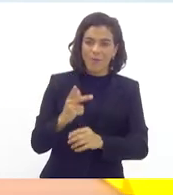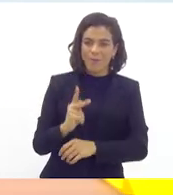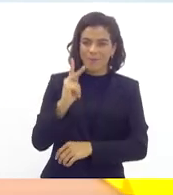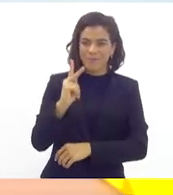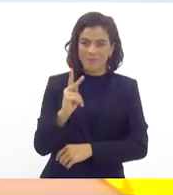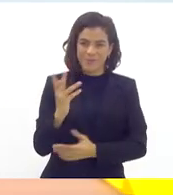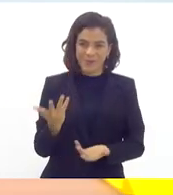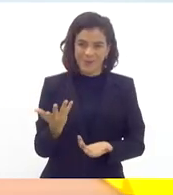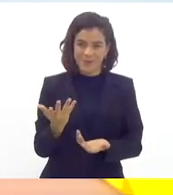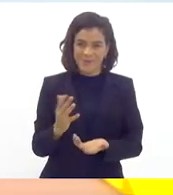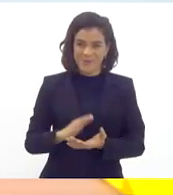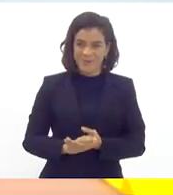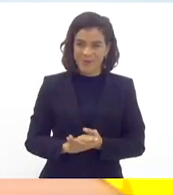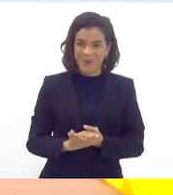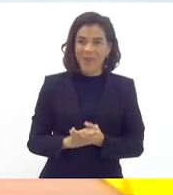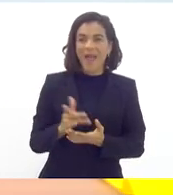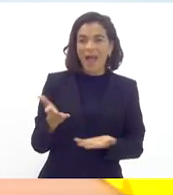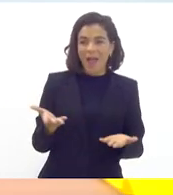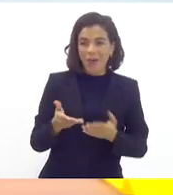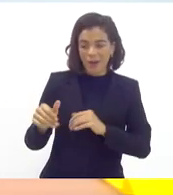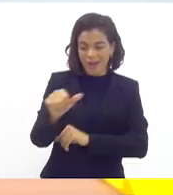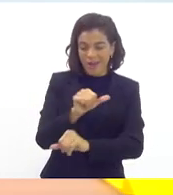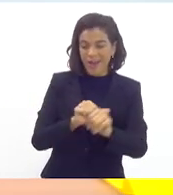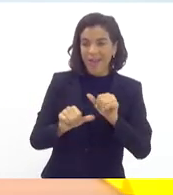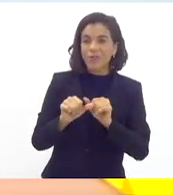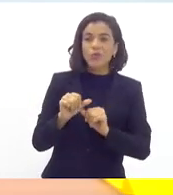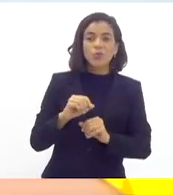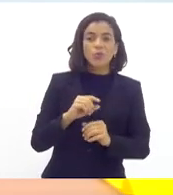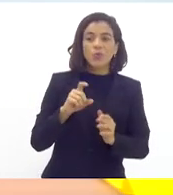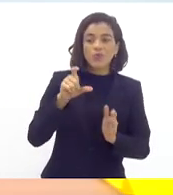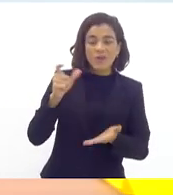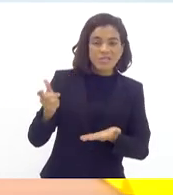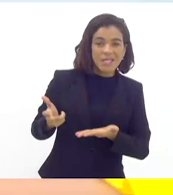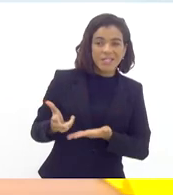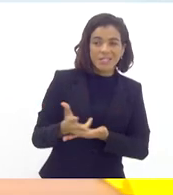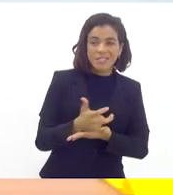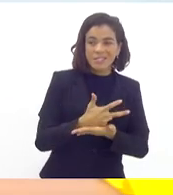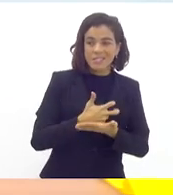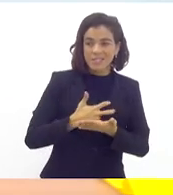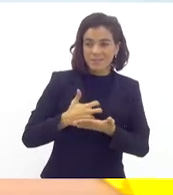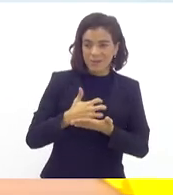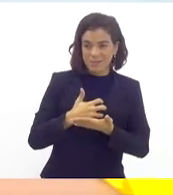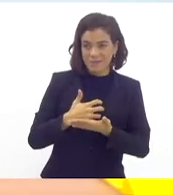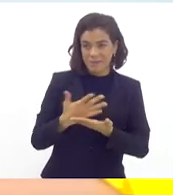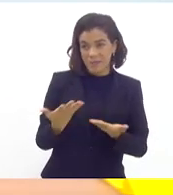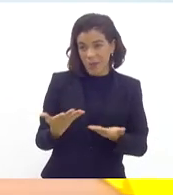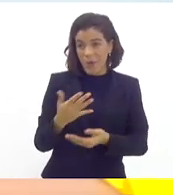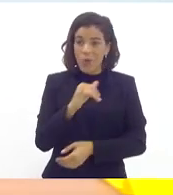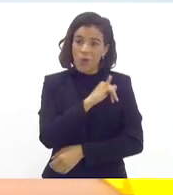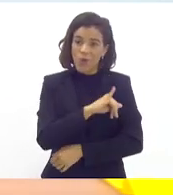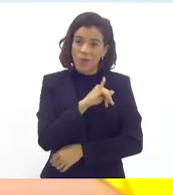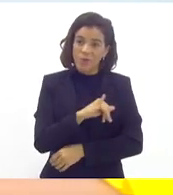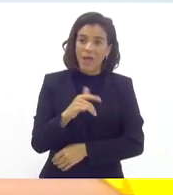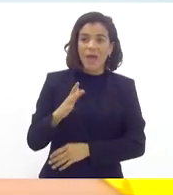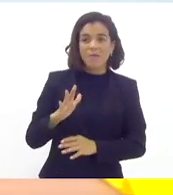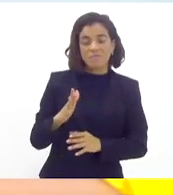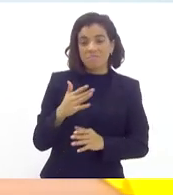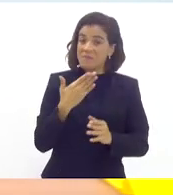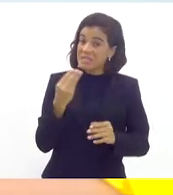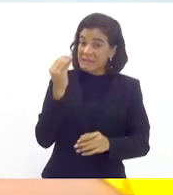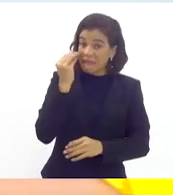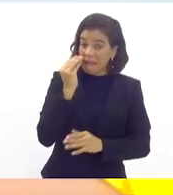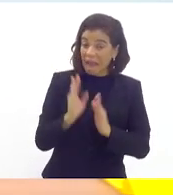consome é tributado na origem. Então, agora vai passar a ser tudo tributado no destino. Então, o Estado de Rio de Janeiro está numa posição de aumentar